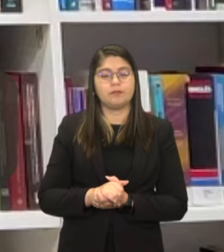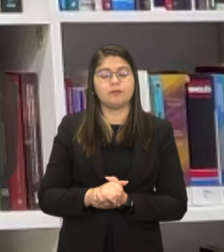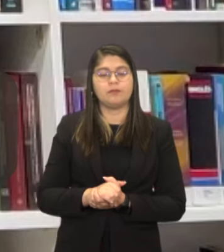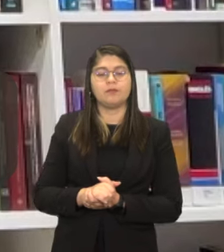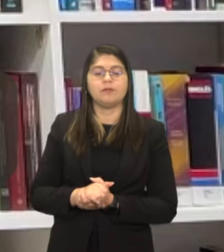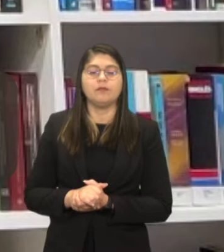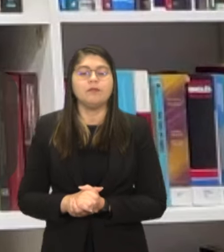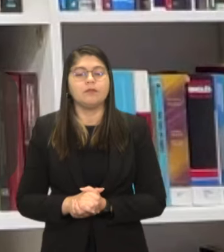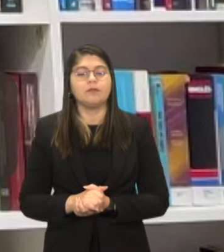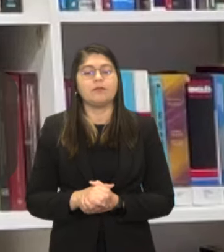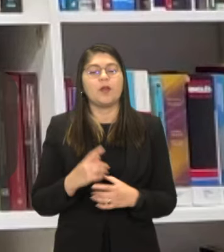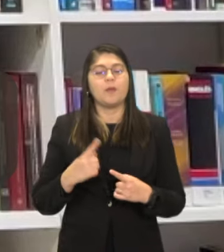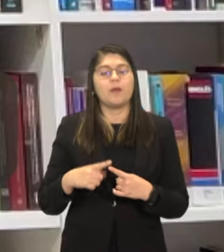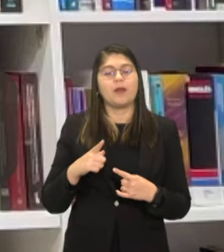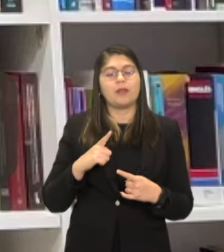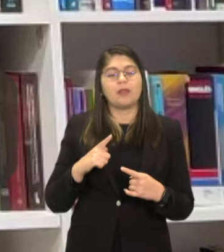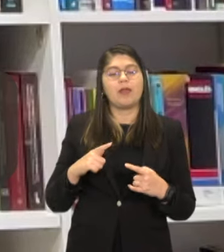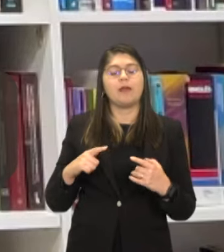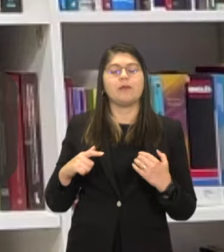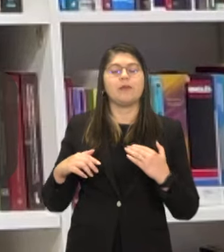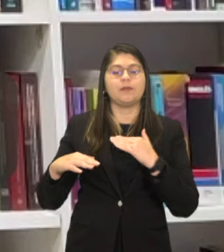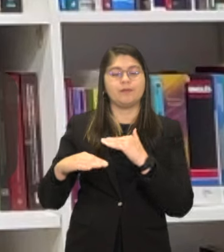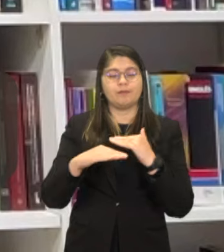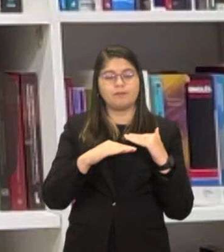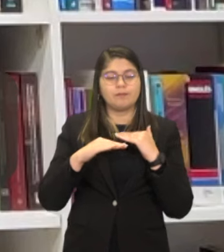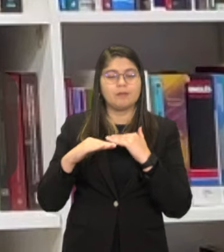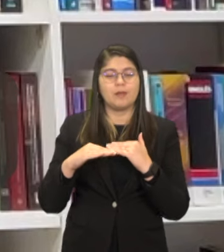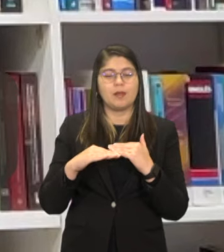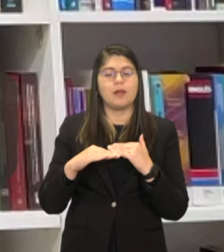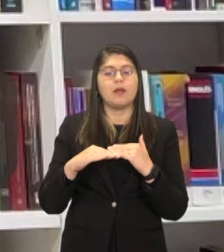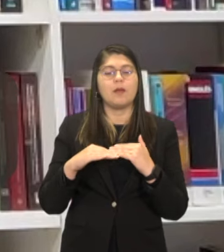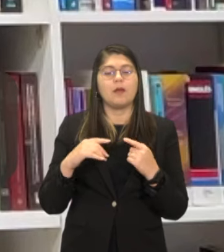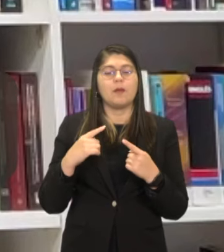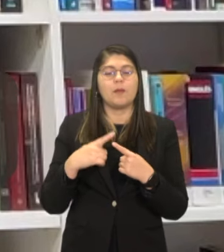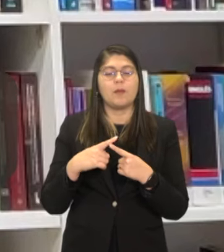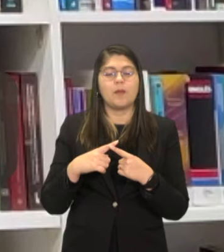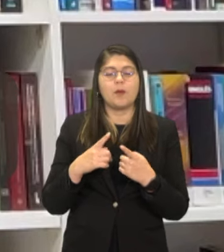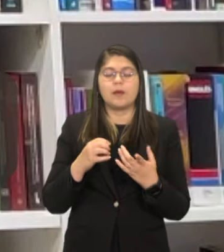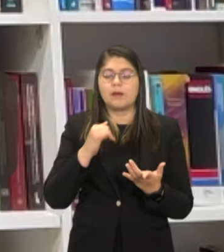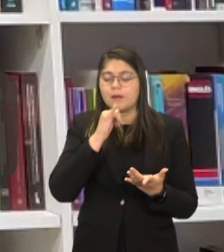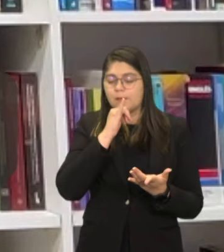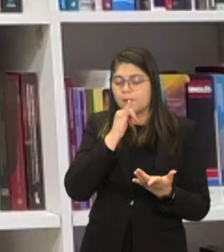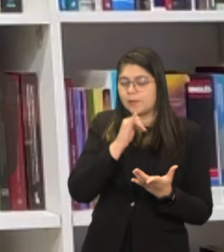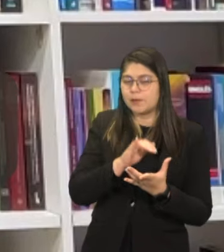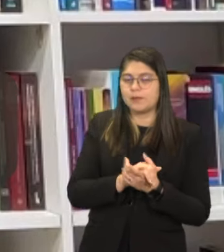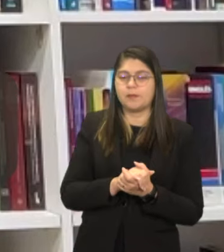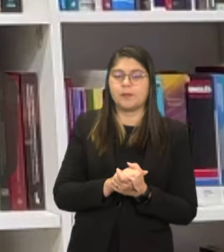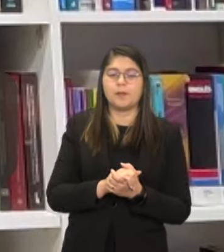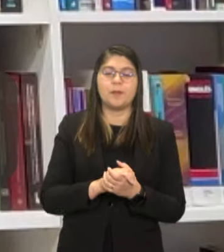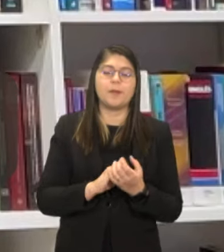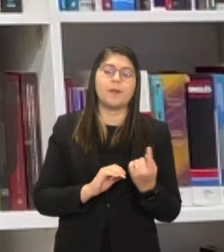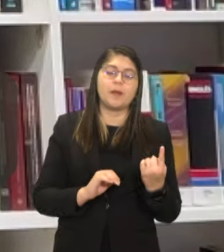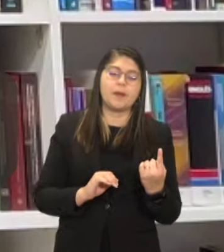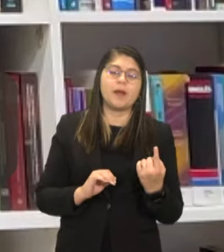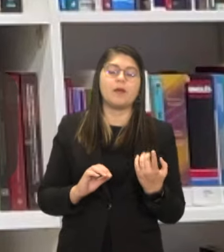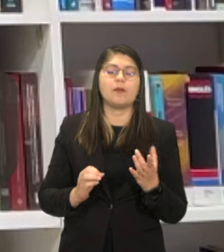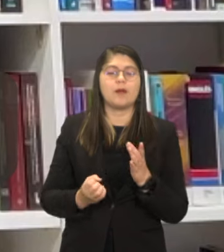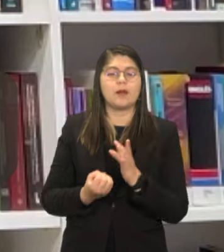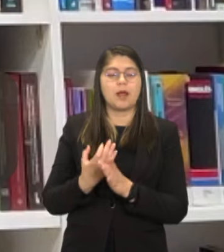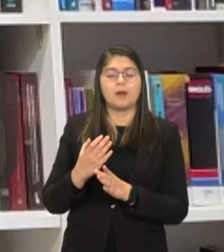uma homogeneidade nesse desate, na medida em que, primariamente criado pelo ministro